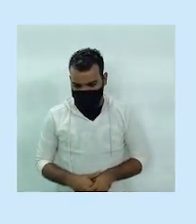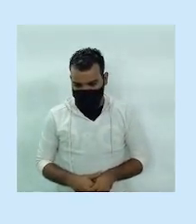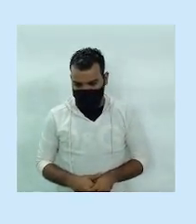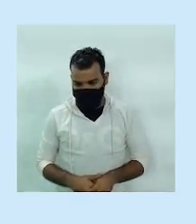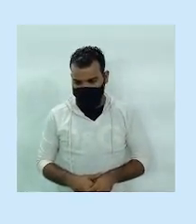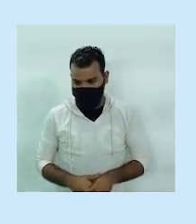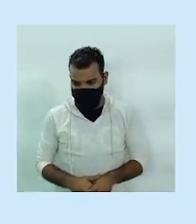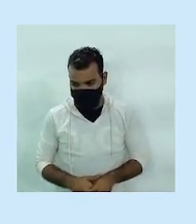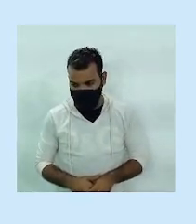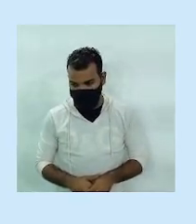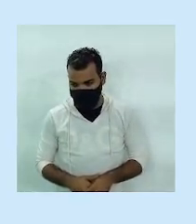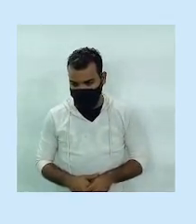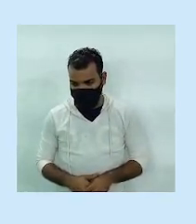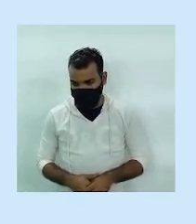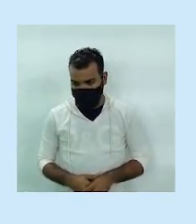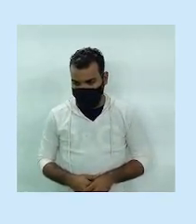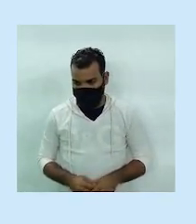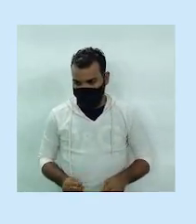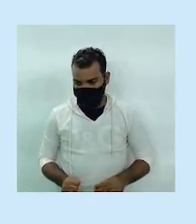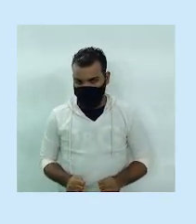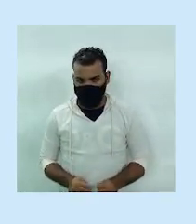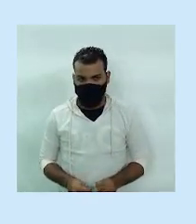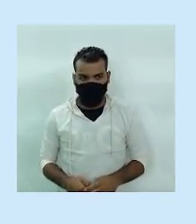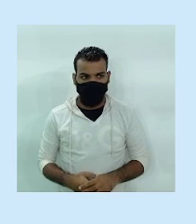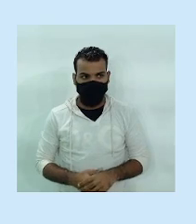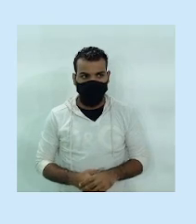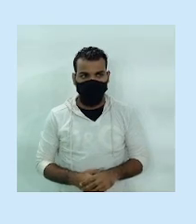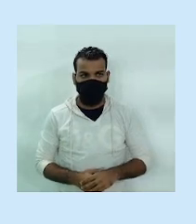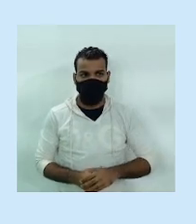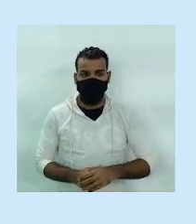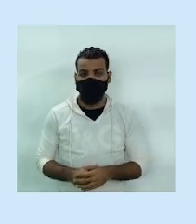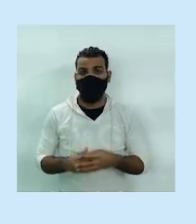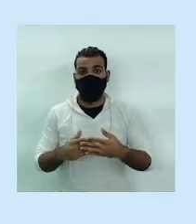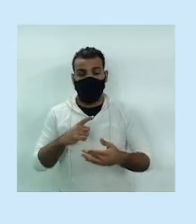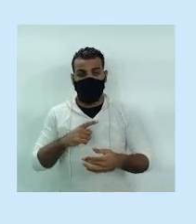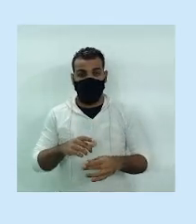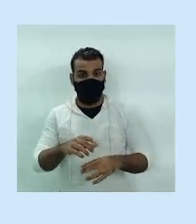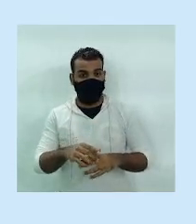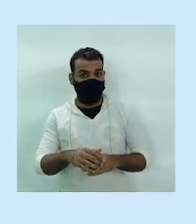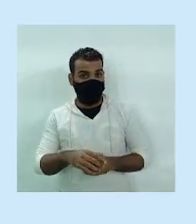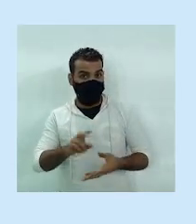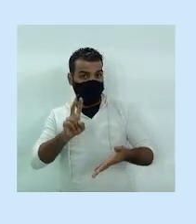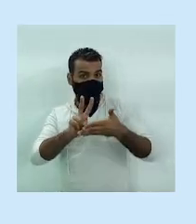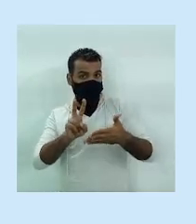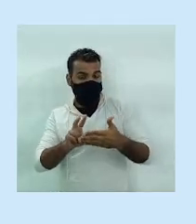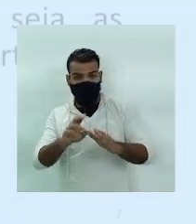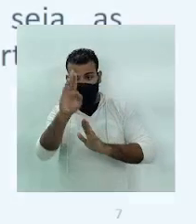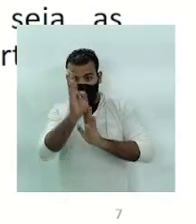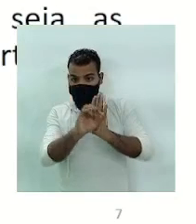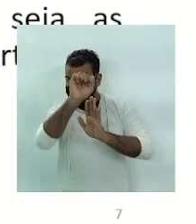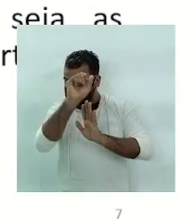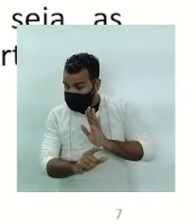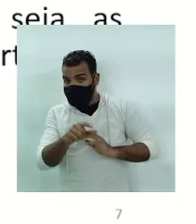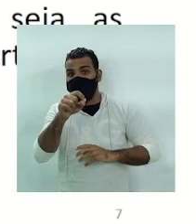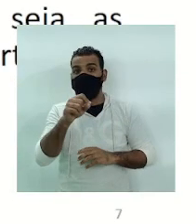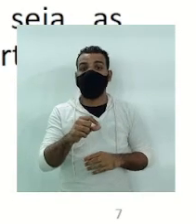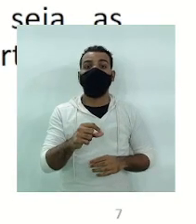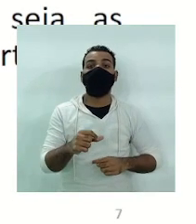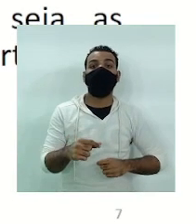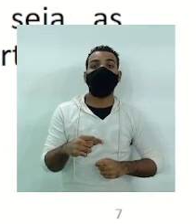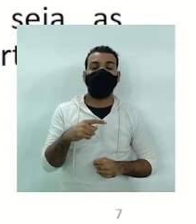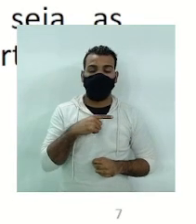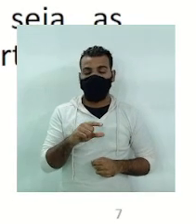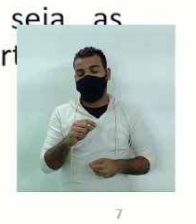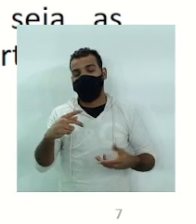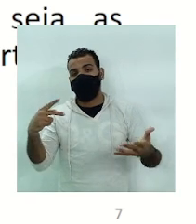e dominação das práticas indígenas, né, do sul do Brasil, deixaram